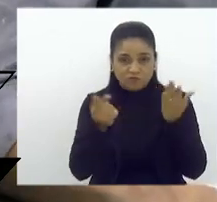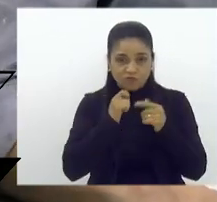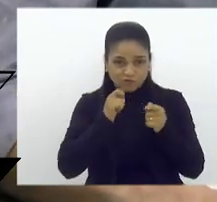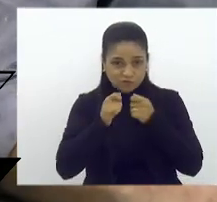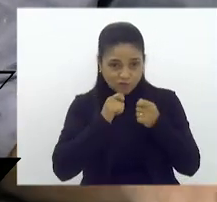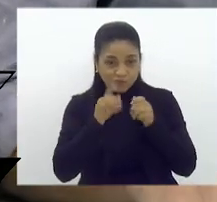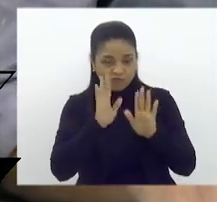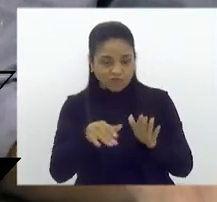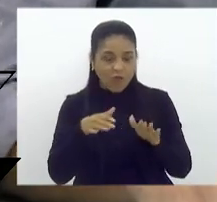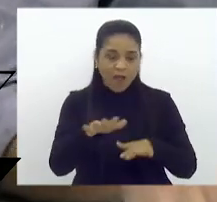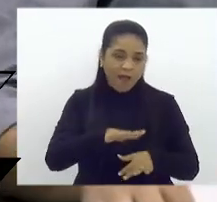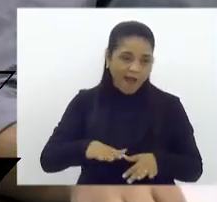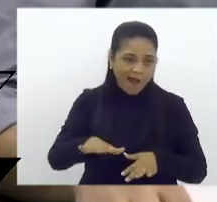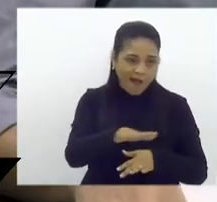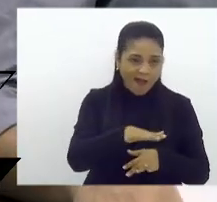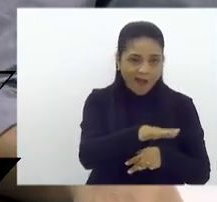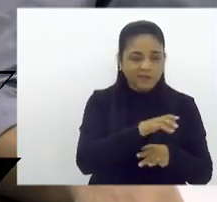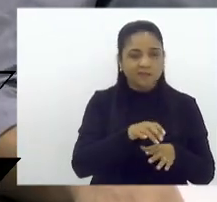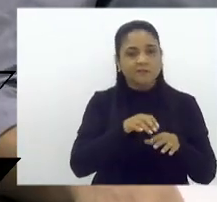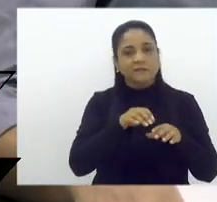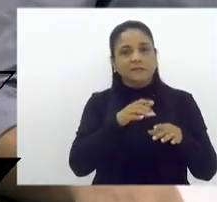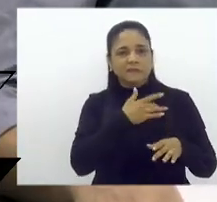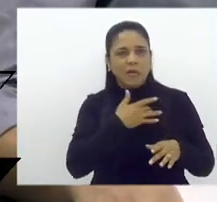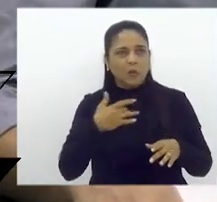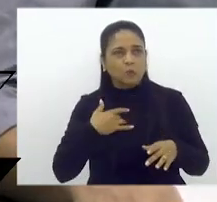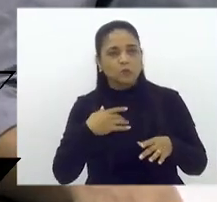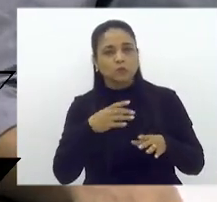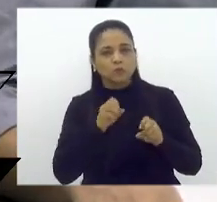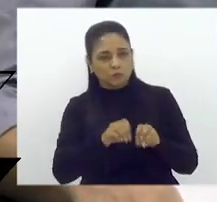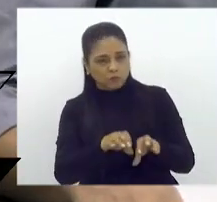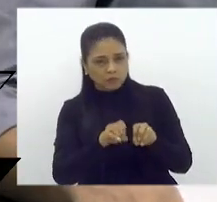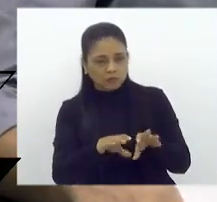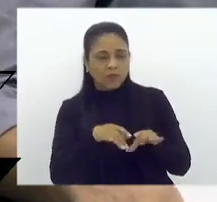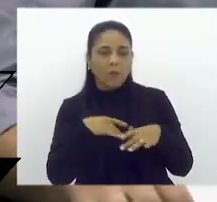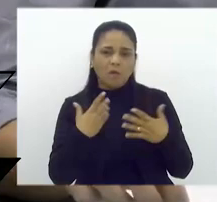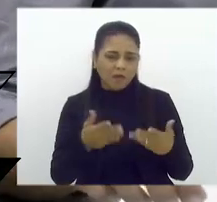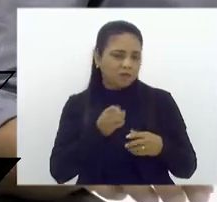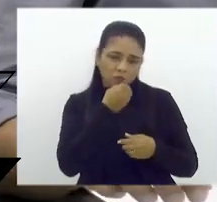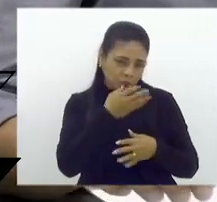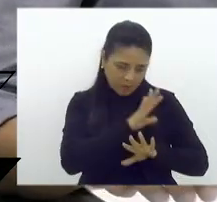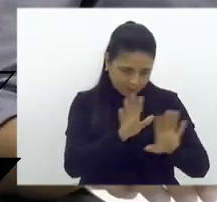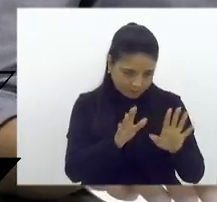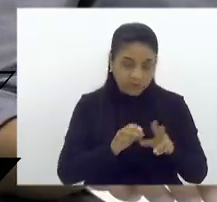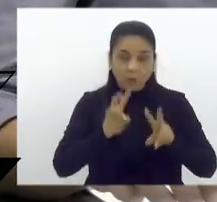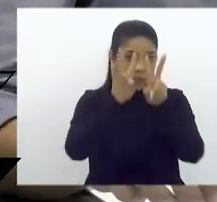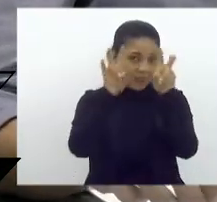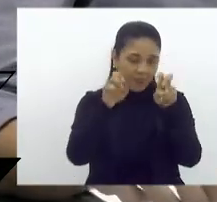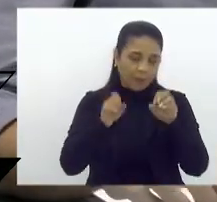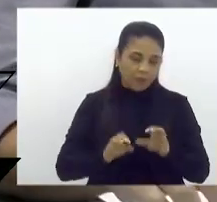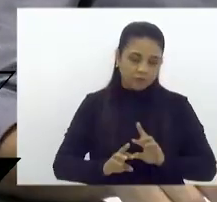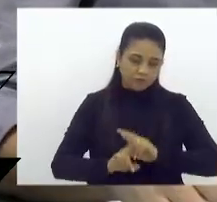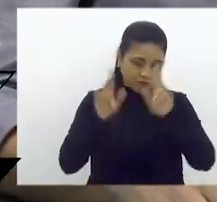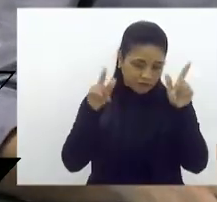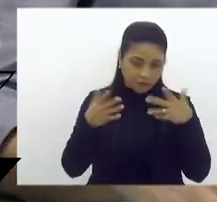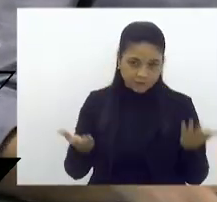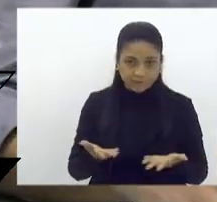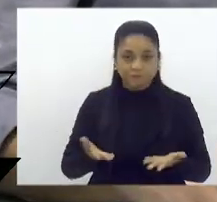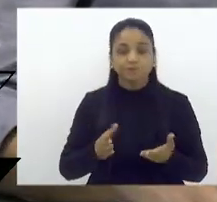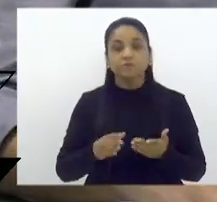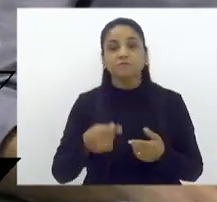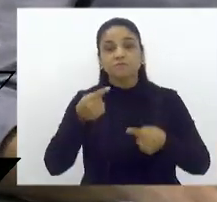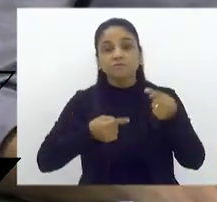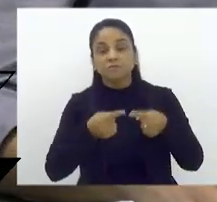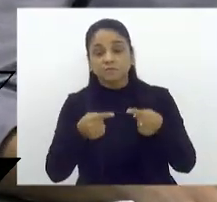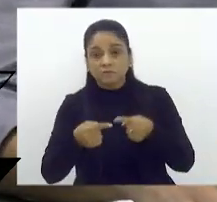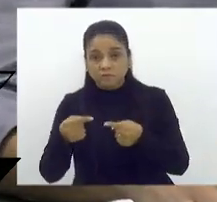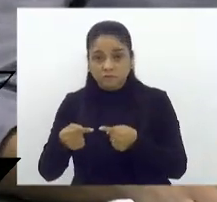deveriam ser, se não me engano, saúde e educação, deu uma declaração. Mas tudo bem, isso daí não é o tema que a gente está discutindo agora. O que eu estou querendo discutir é